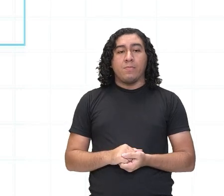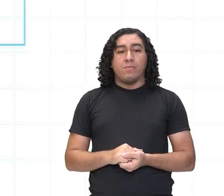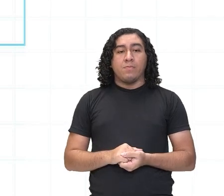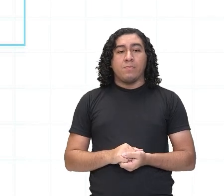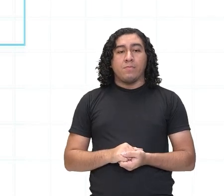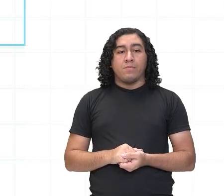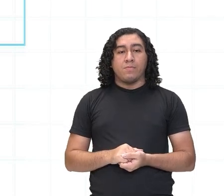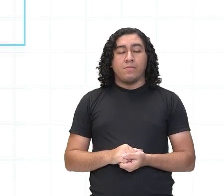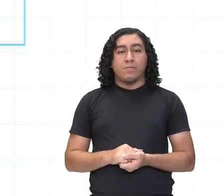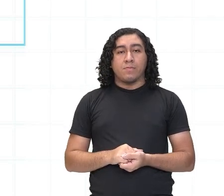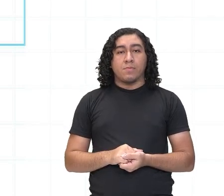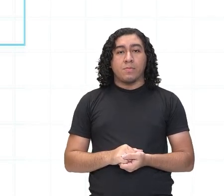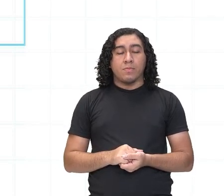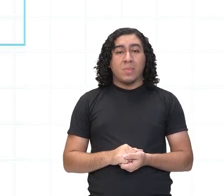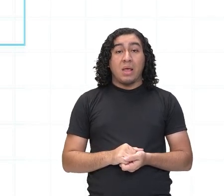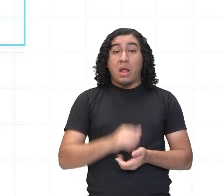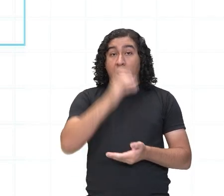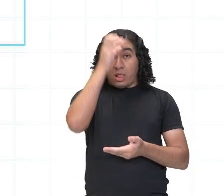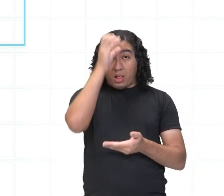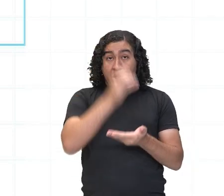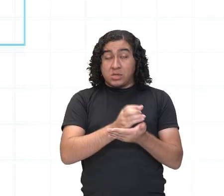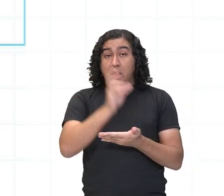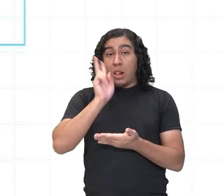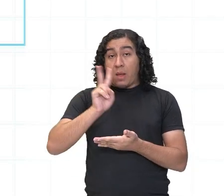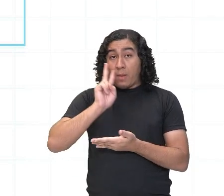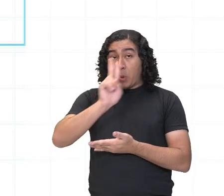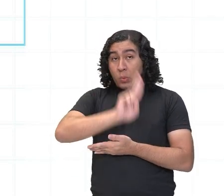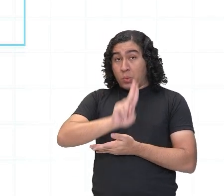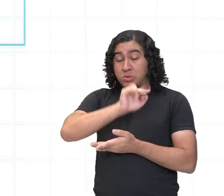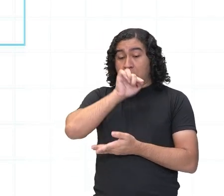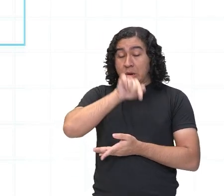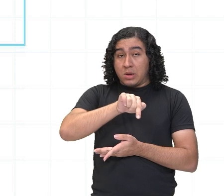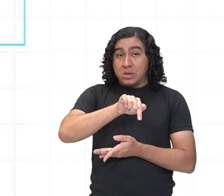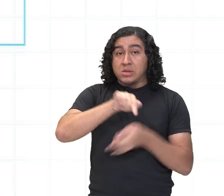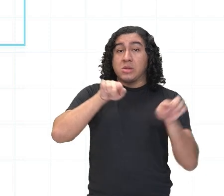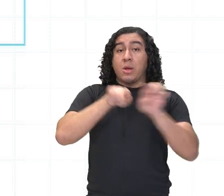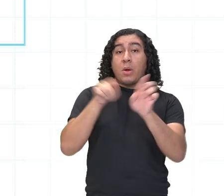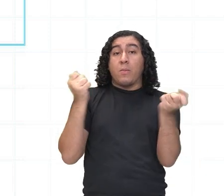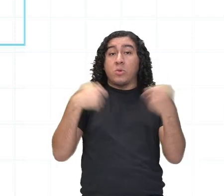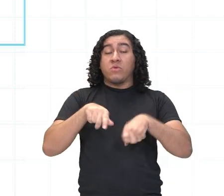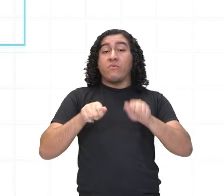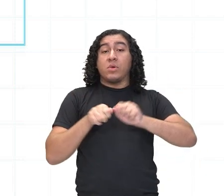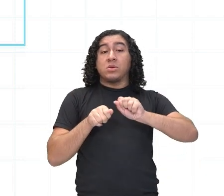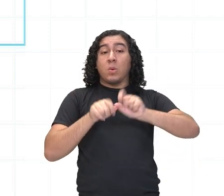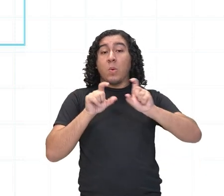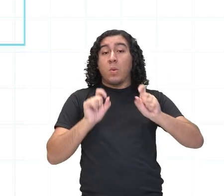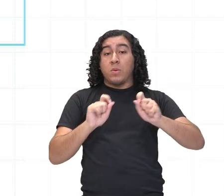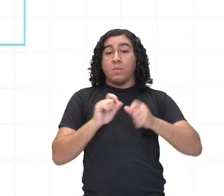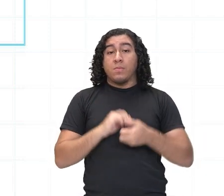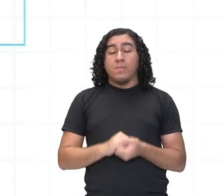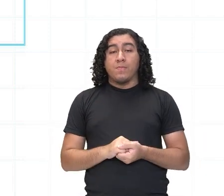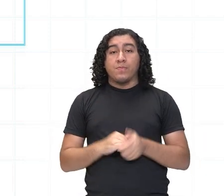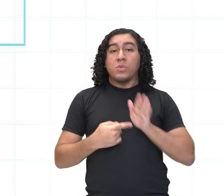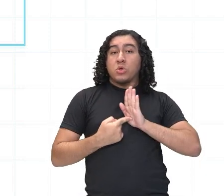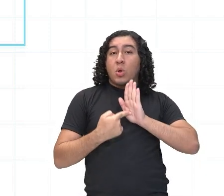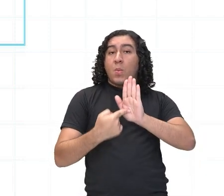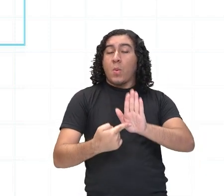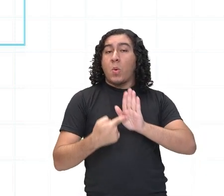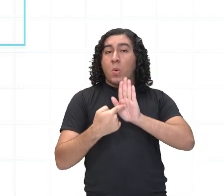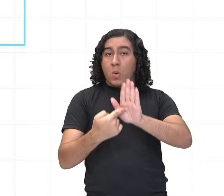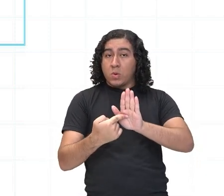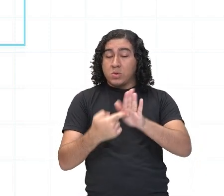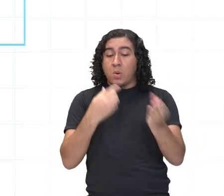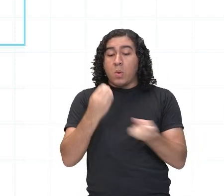a tese é retomada e é possível que se faça o quê? A apresentação de solução